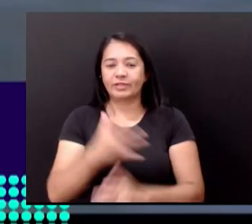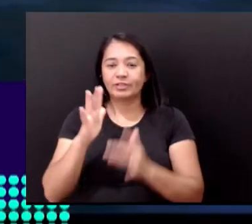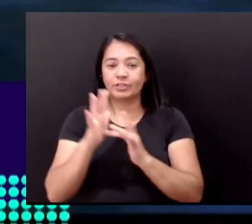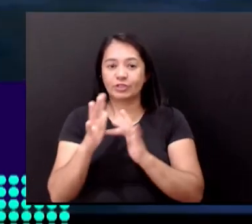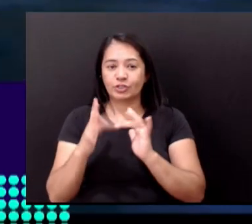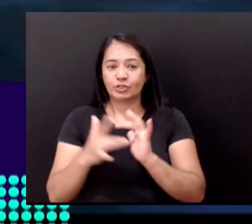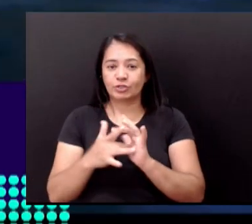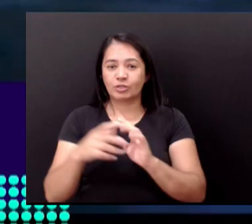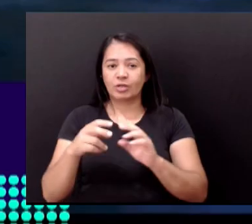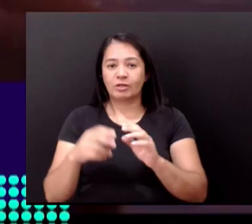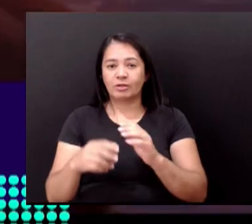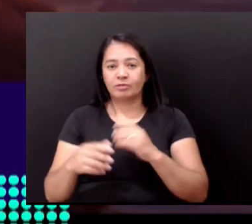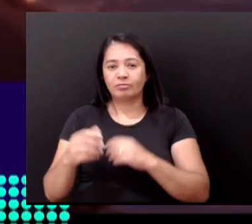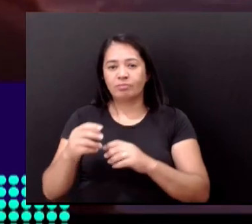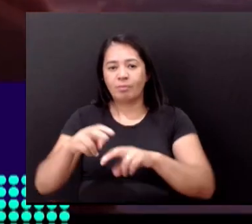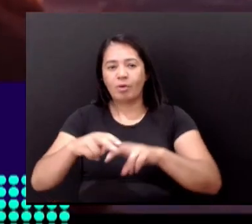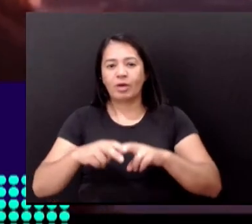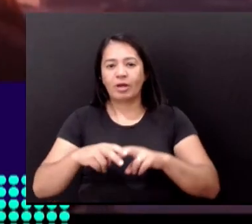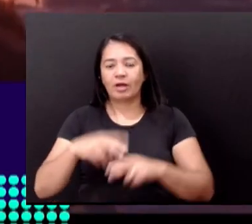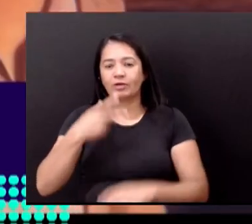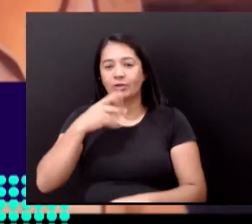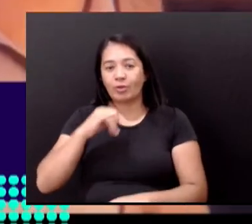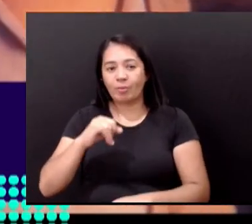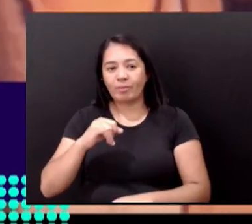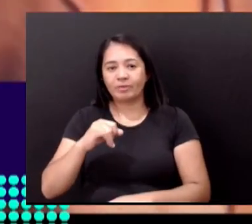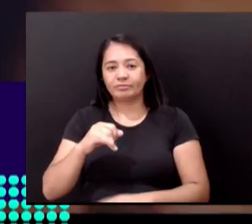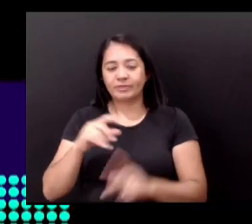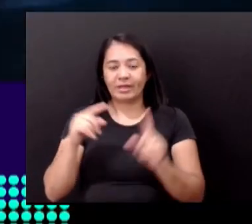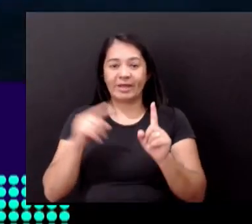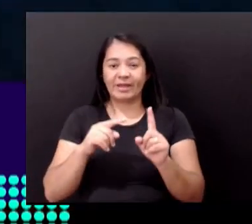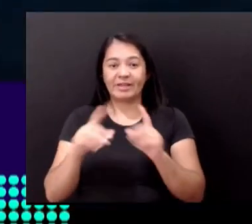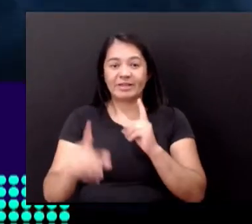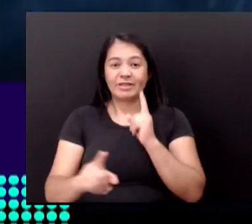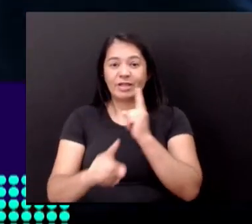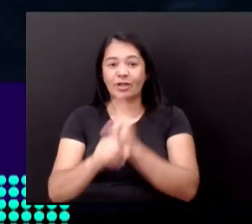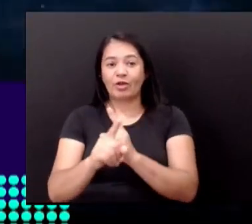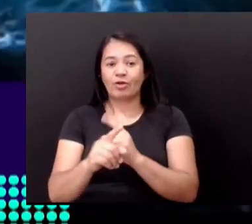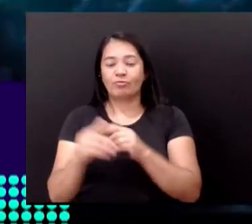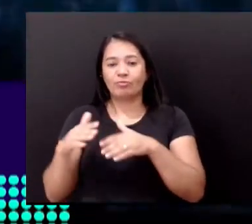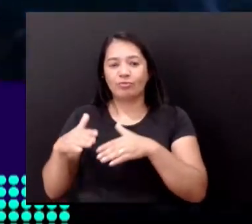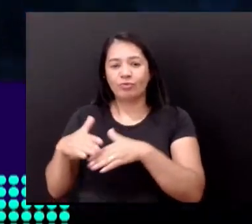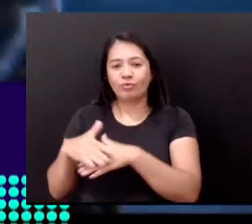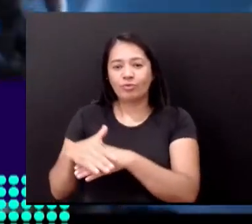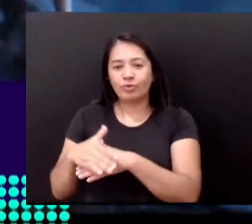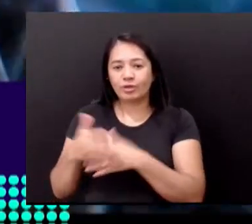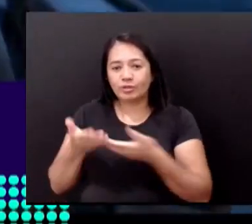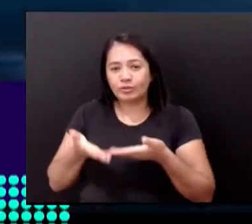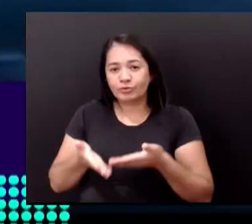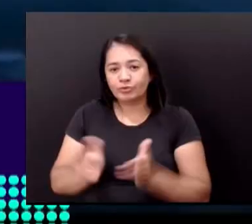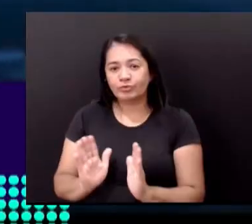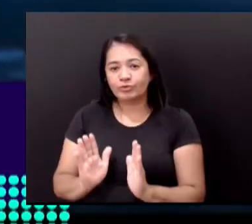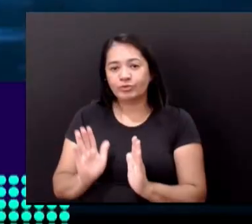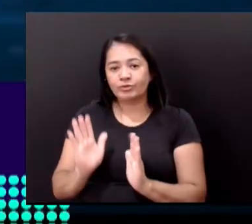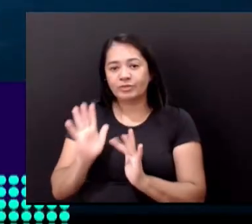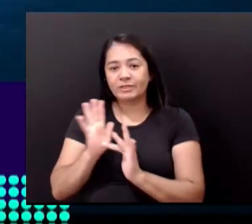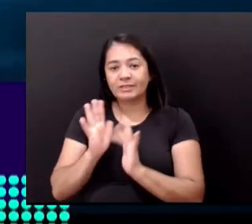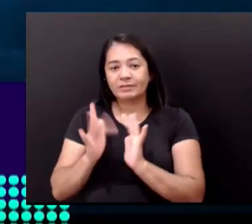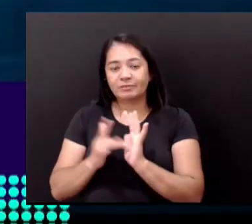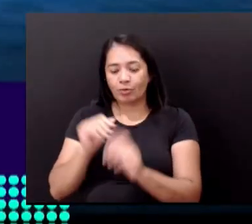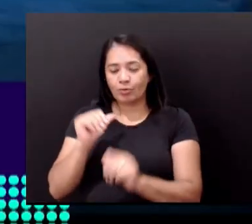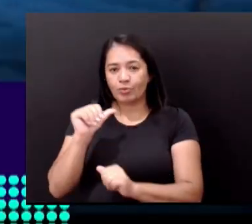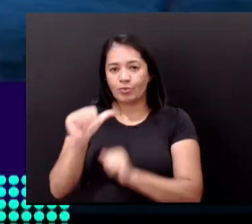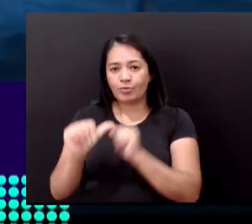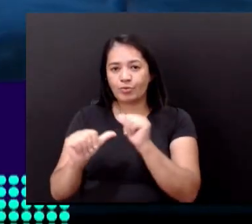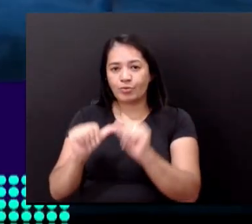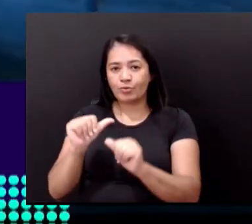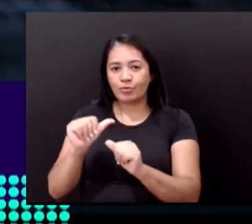palavras do pai, Walter descobre a humildade do nascimento de Cristo, a transformação de seus discípulos